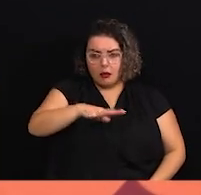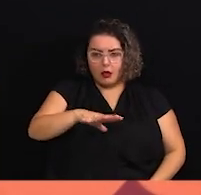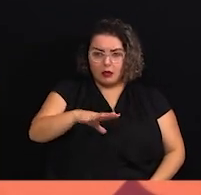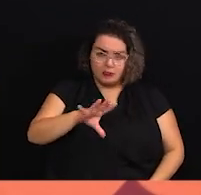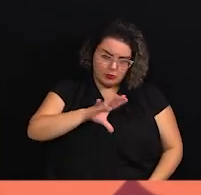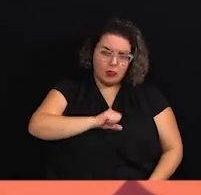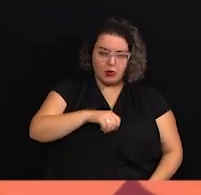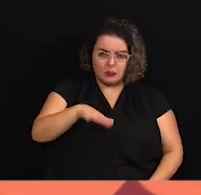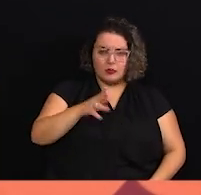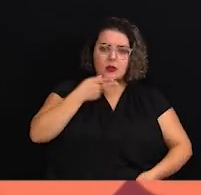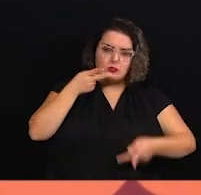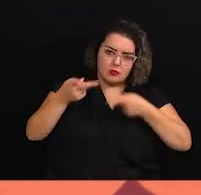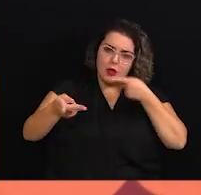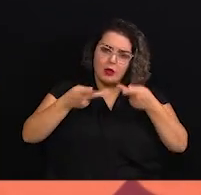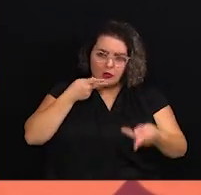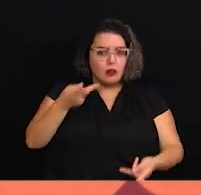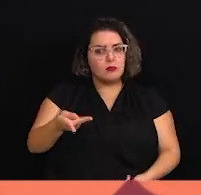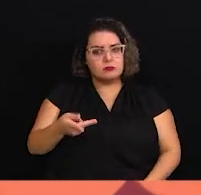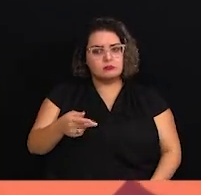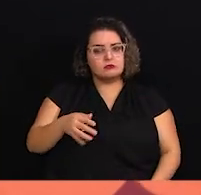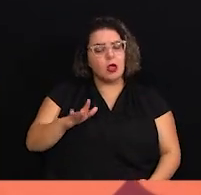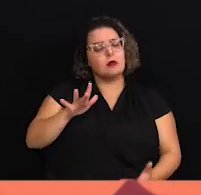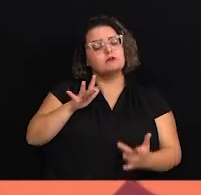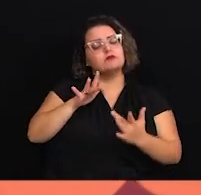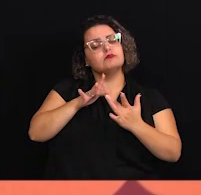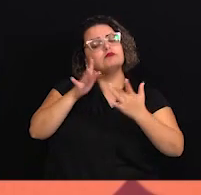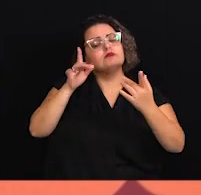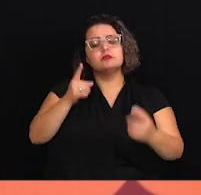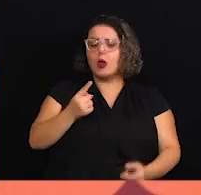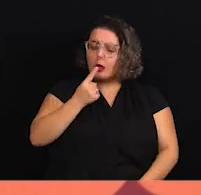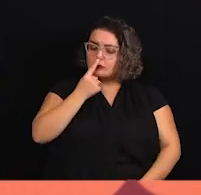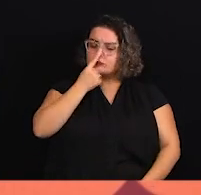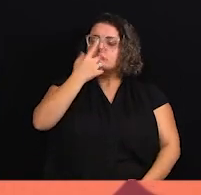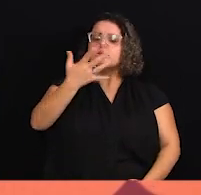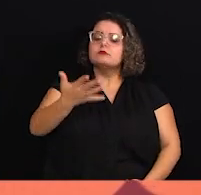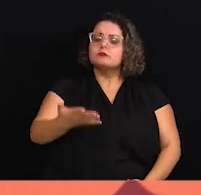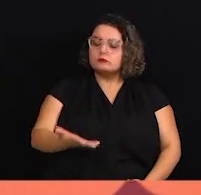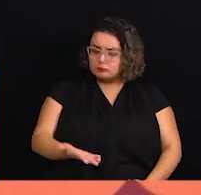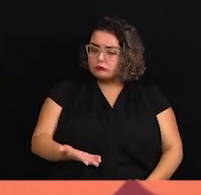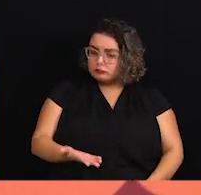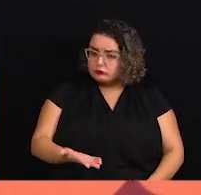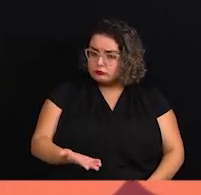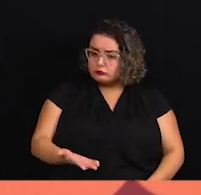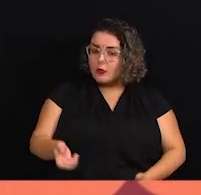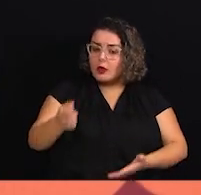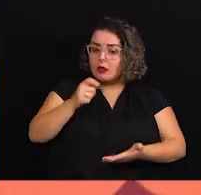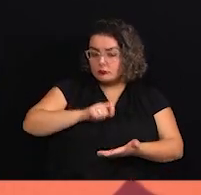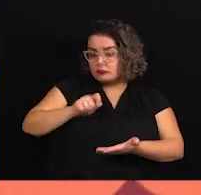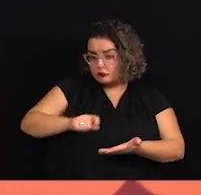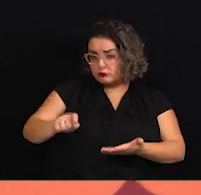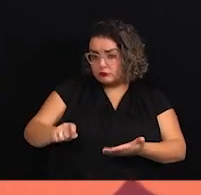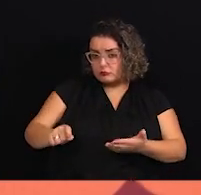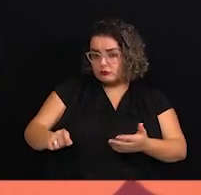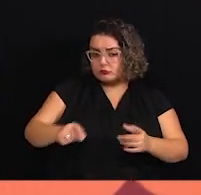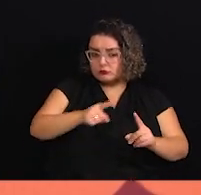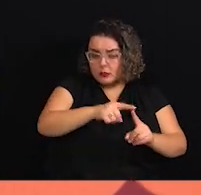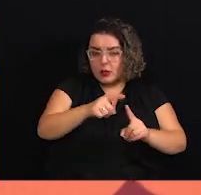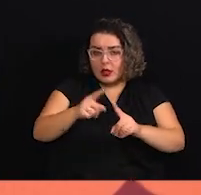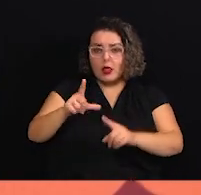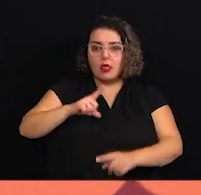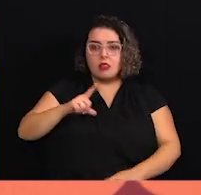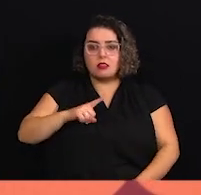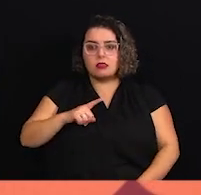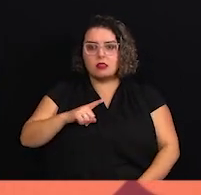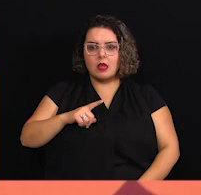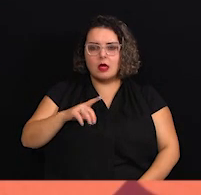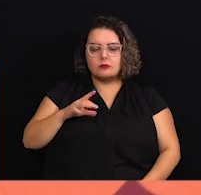gosta mais de falar, que a gente tem mais afinidade. E você, que já escreveu alguns gêneros, tem também alguma afinidade